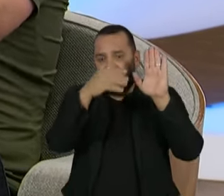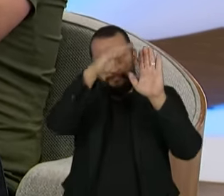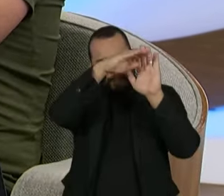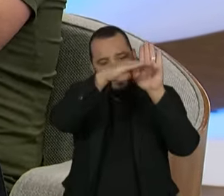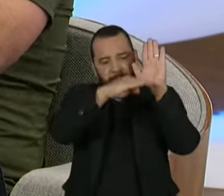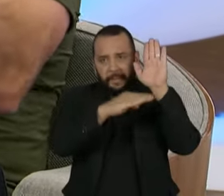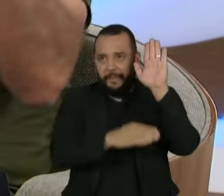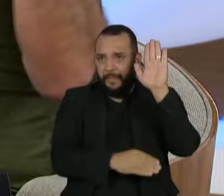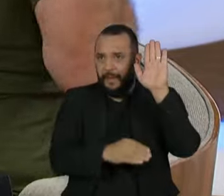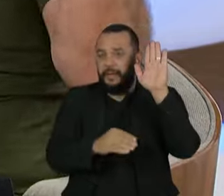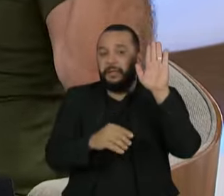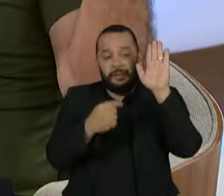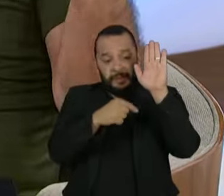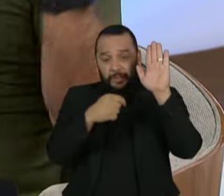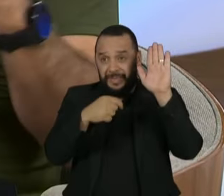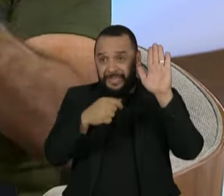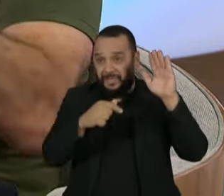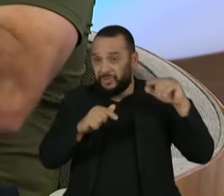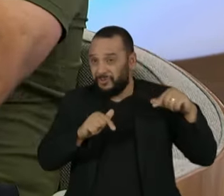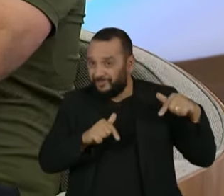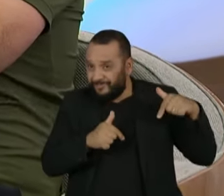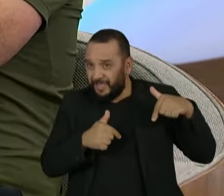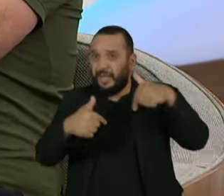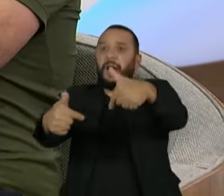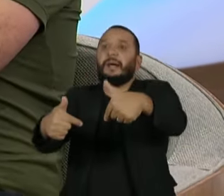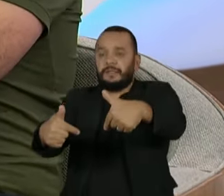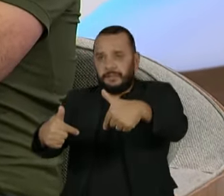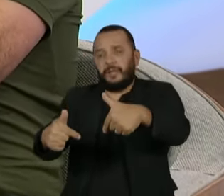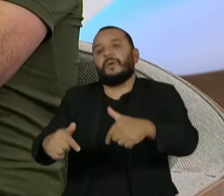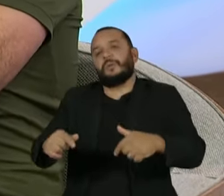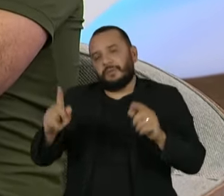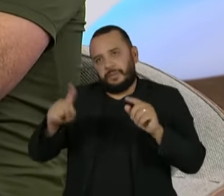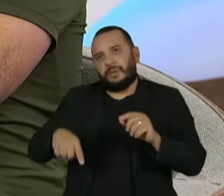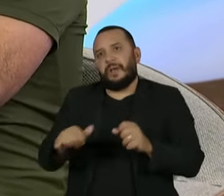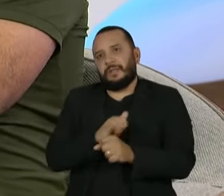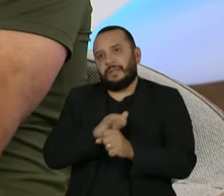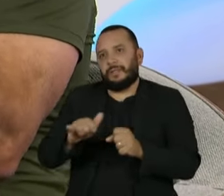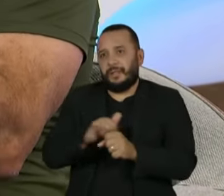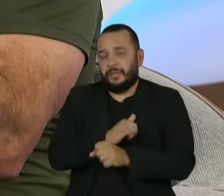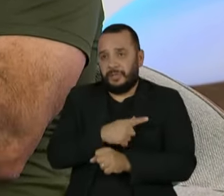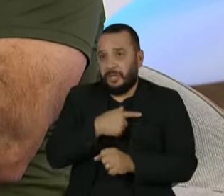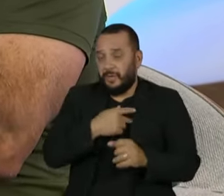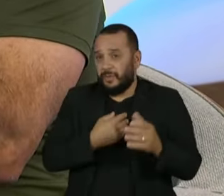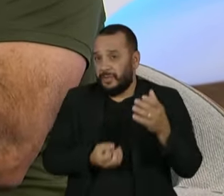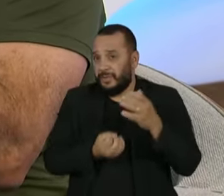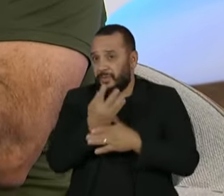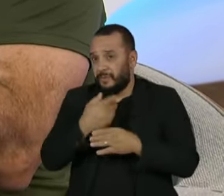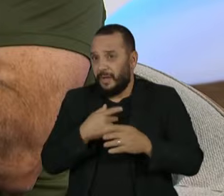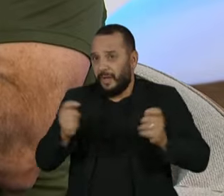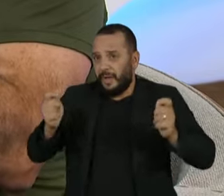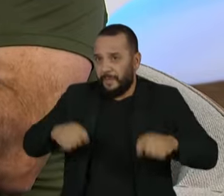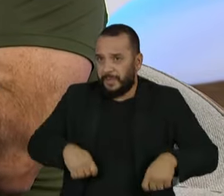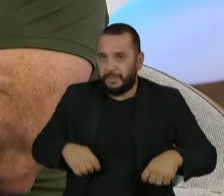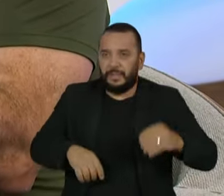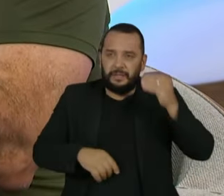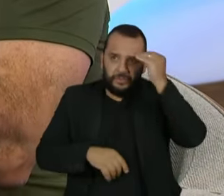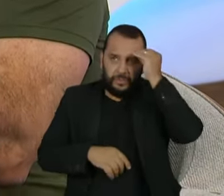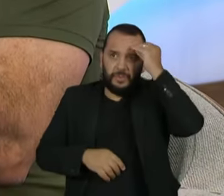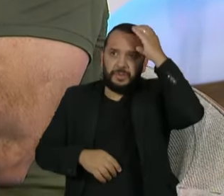transformar as minhas aspirações em capacidades que são conhecimento